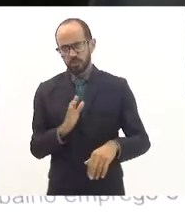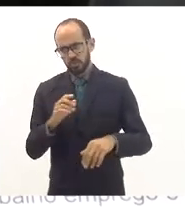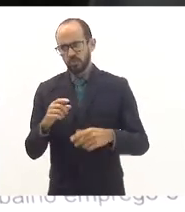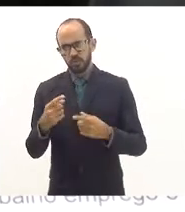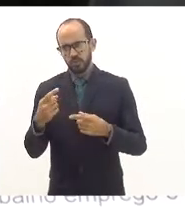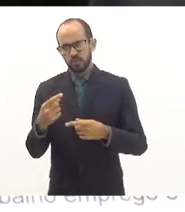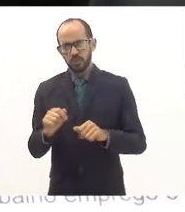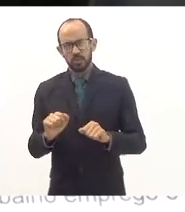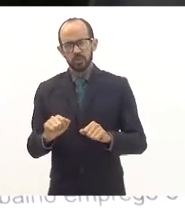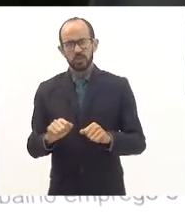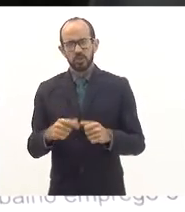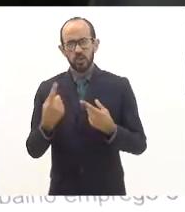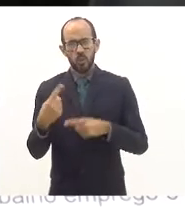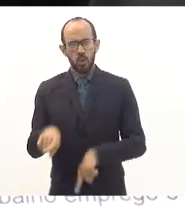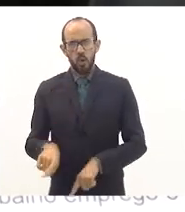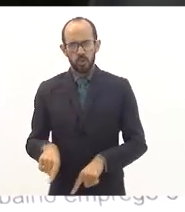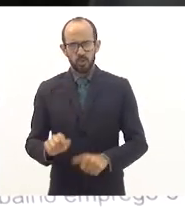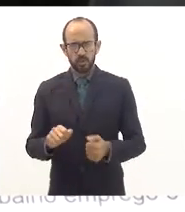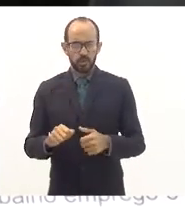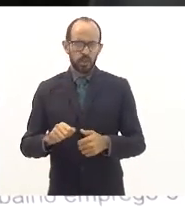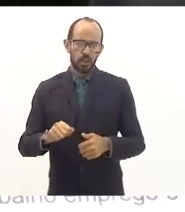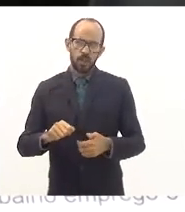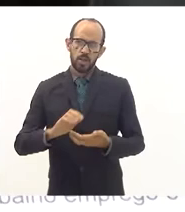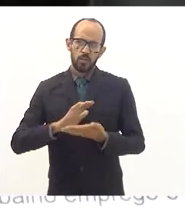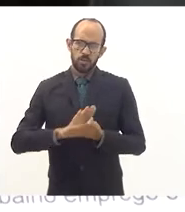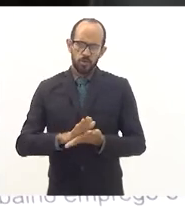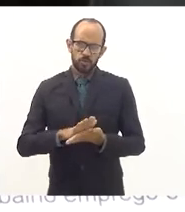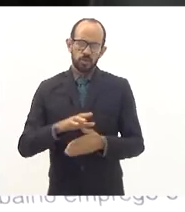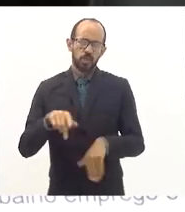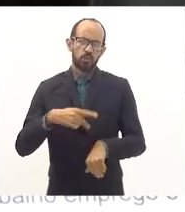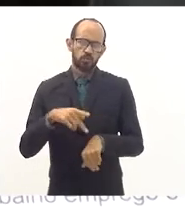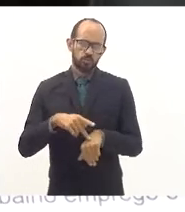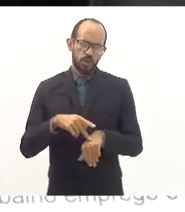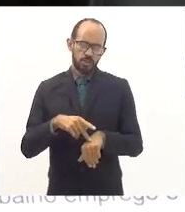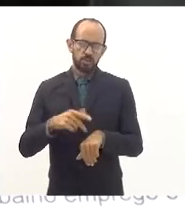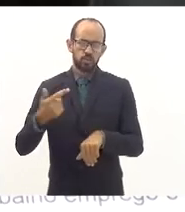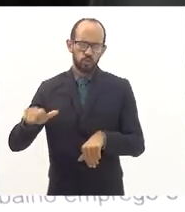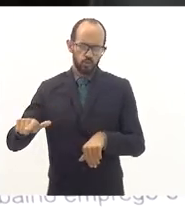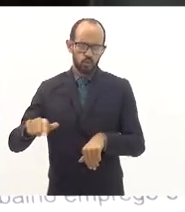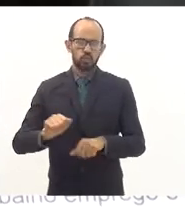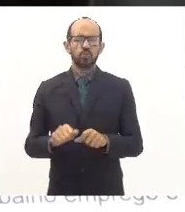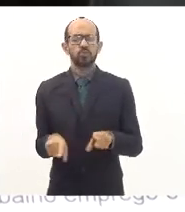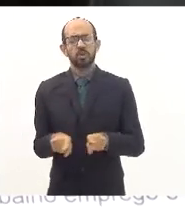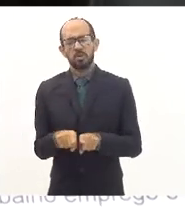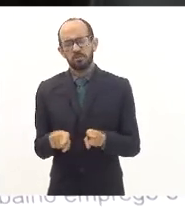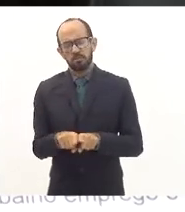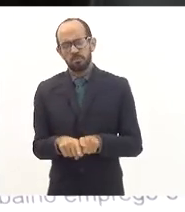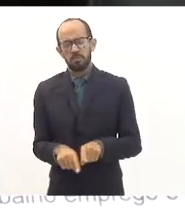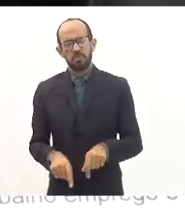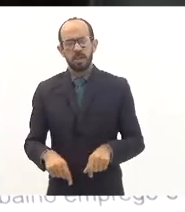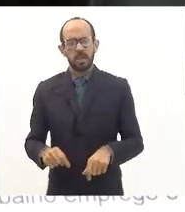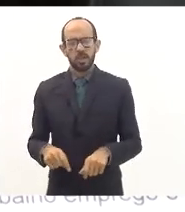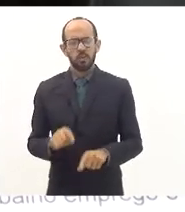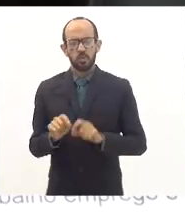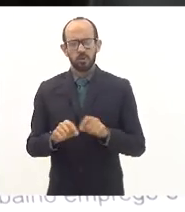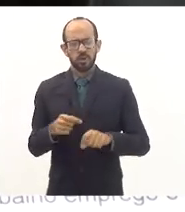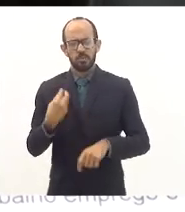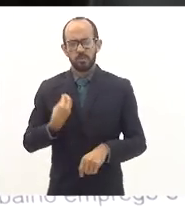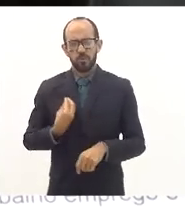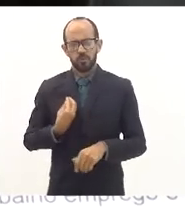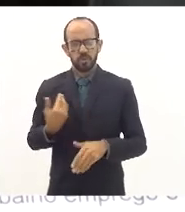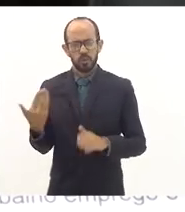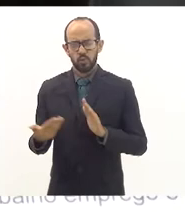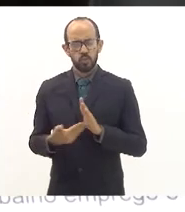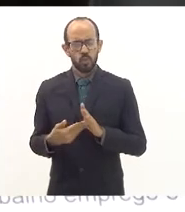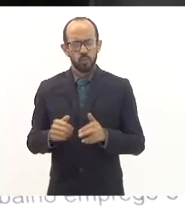a espoliação internacional. Brizola teve a coerência de ter uma vida inteira ao lado dos